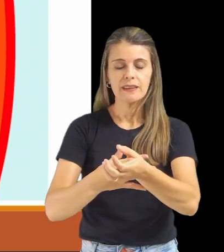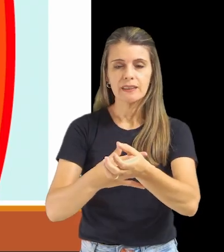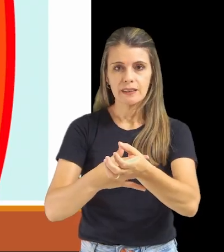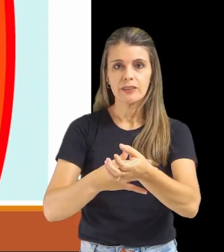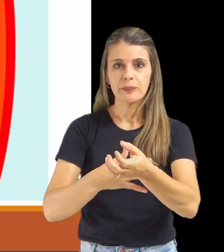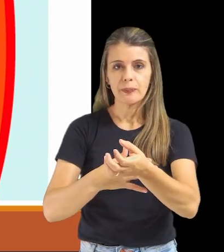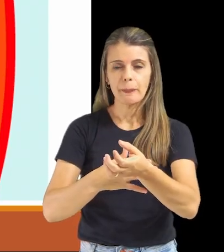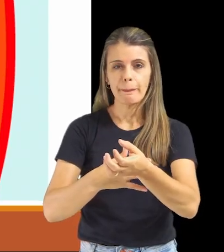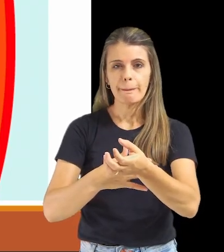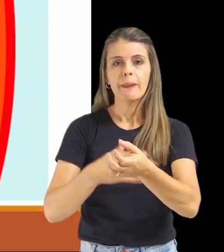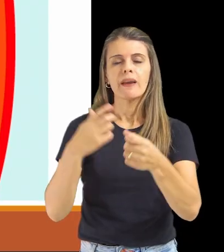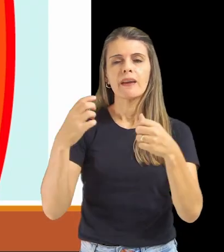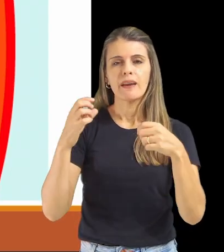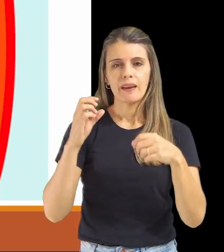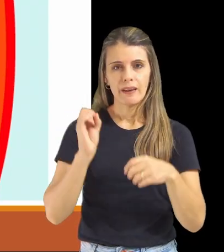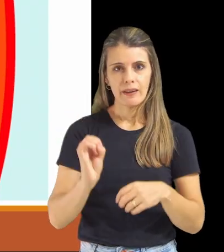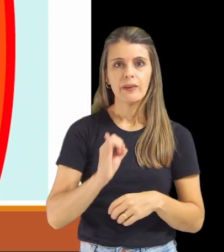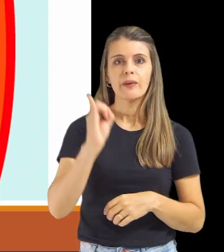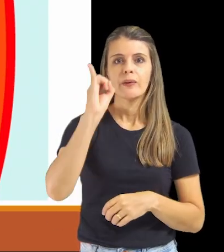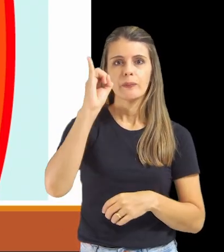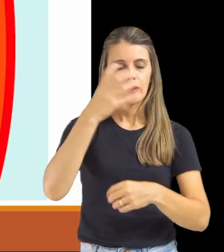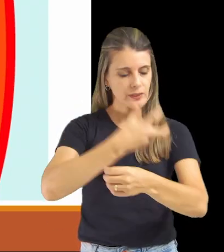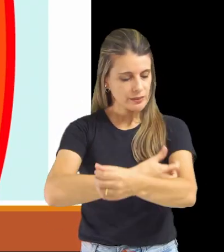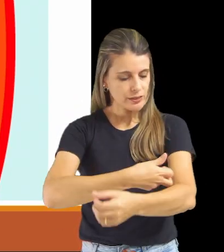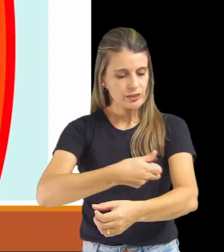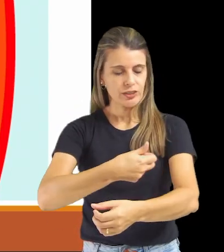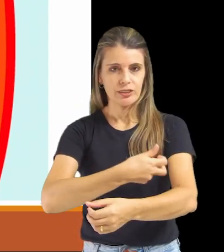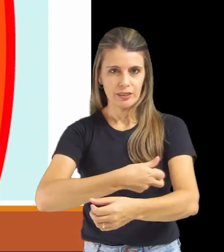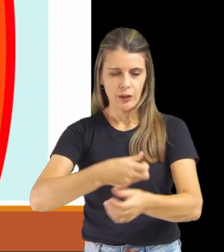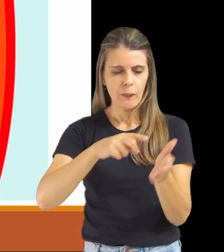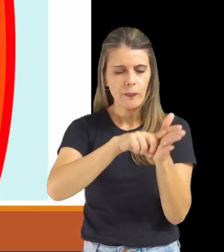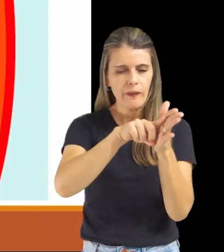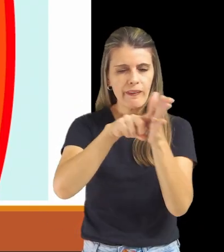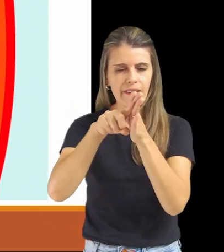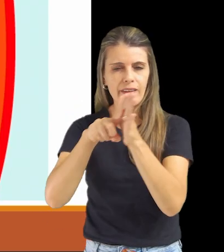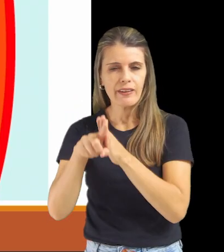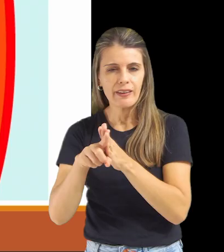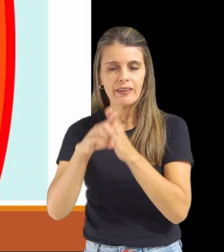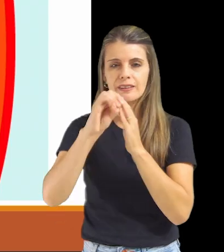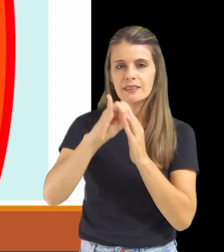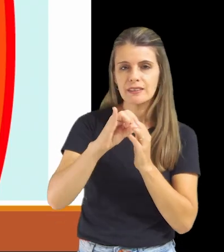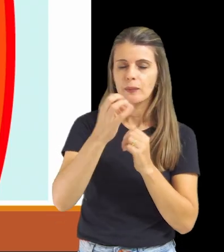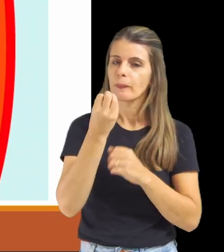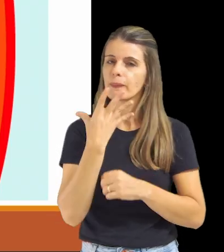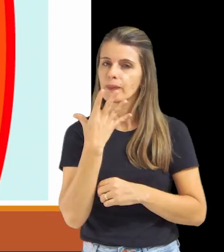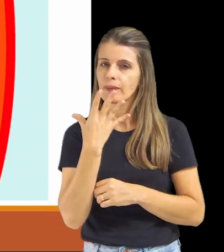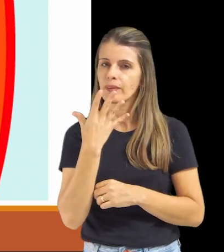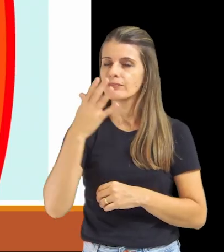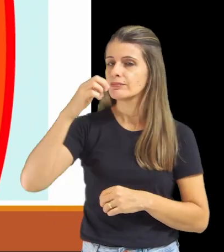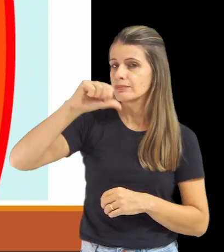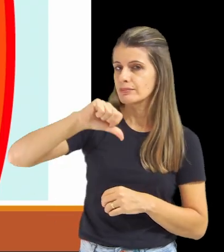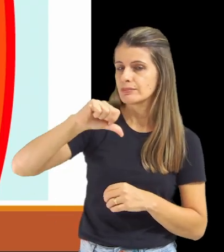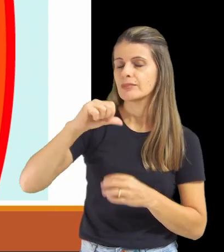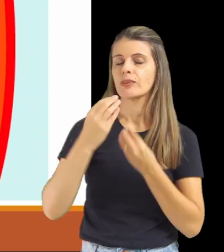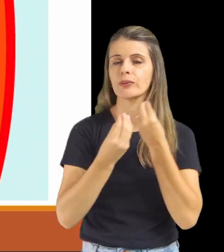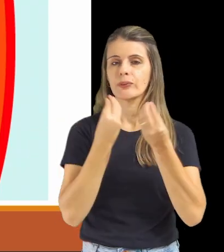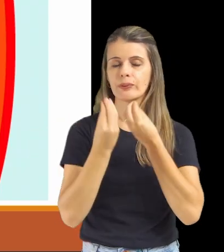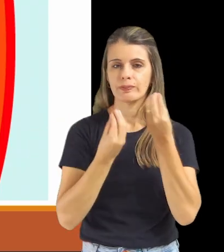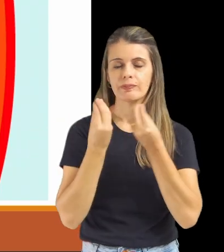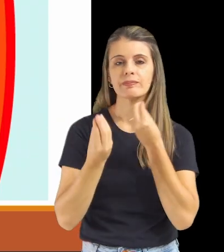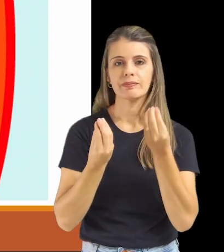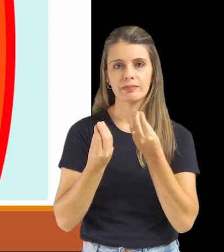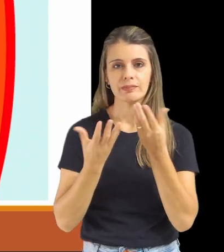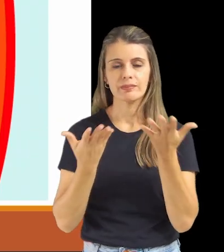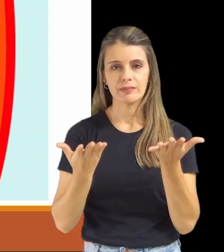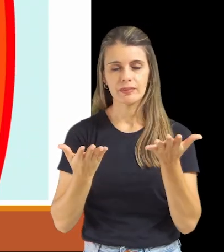fazemos, detectamos essa quantidade e a partir daí se faz o tratamento, né, para baixar a taxa de colesterol e dos